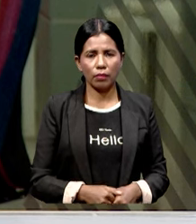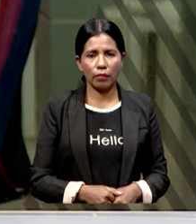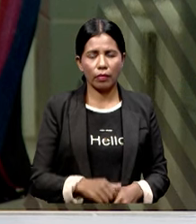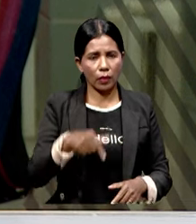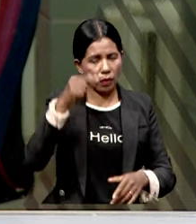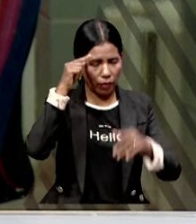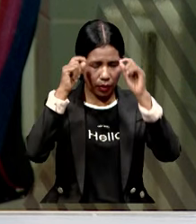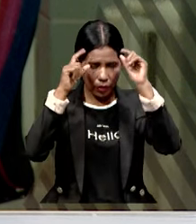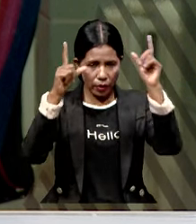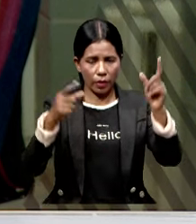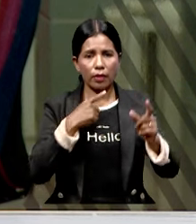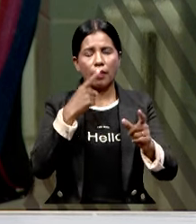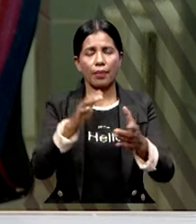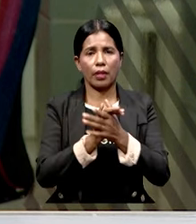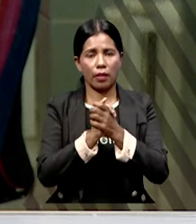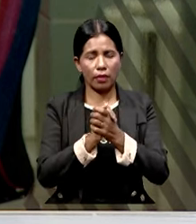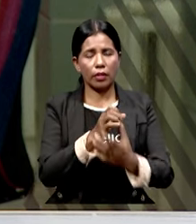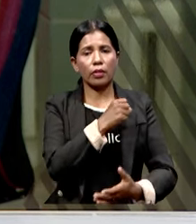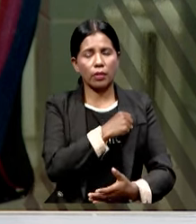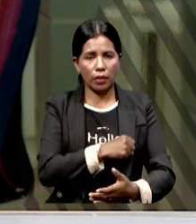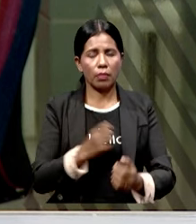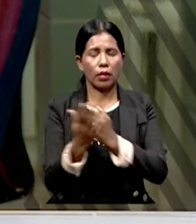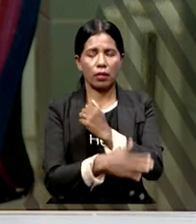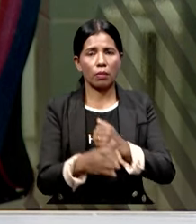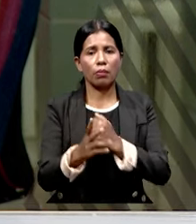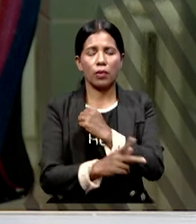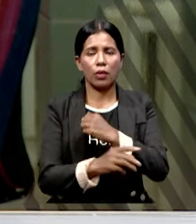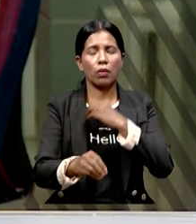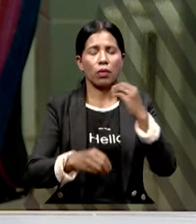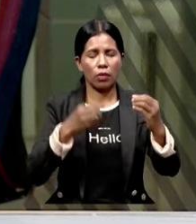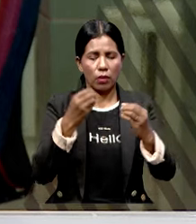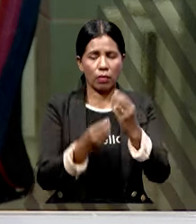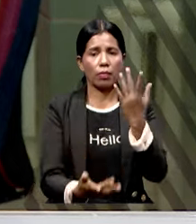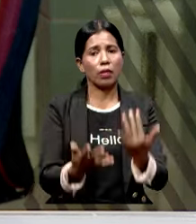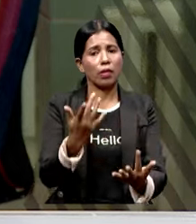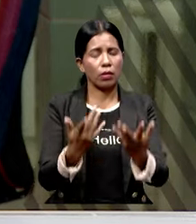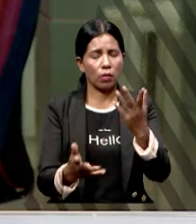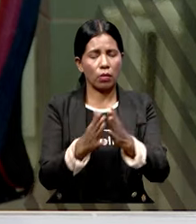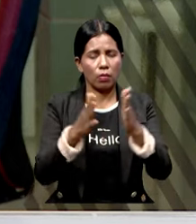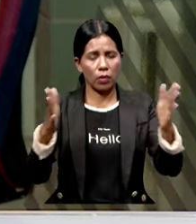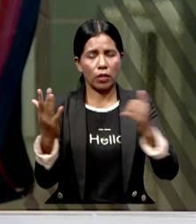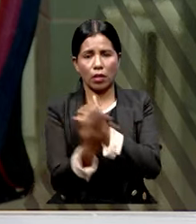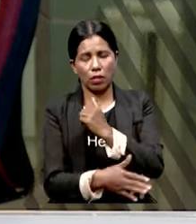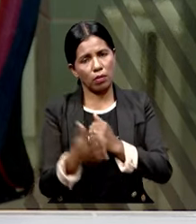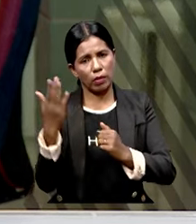O governo Timor-Leste manifesta solidariedade para Portugal, relaciona o incêndio Boto no afeta o país.